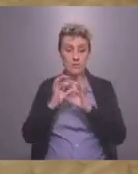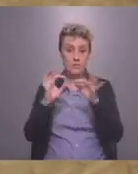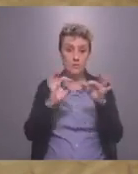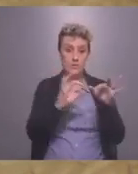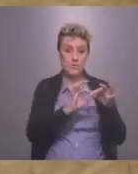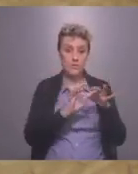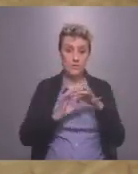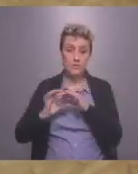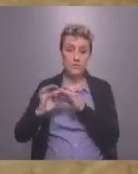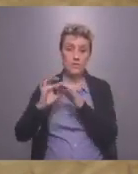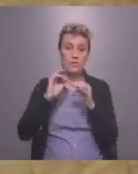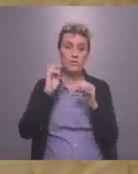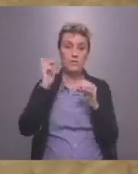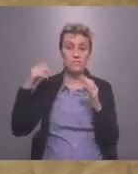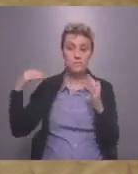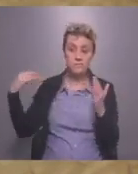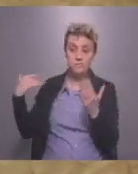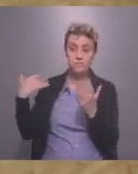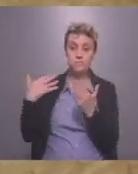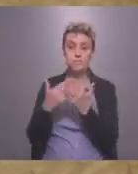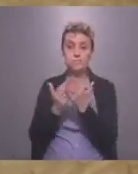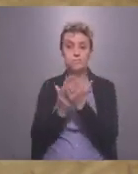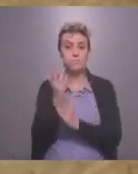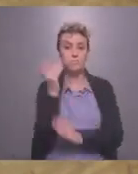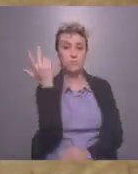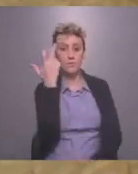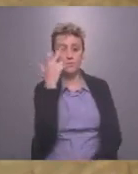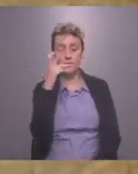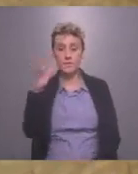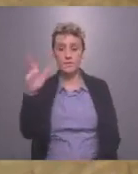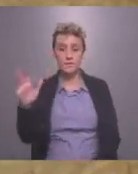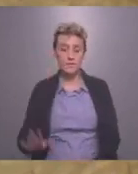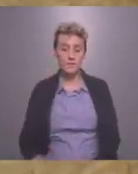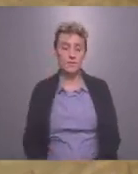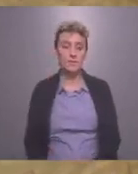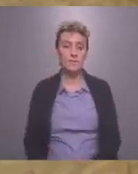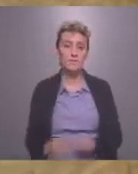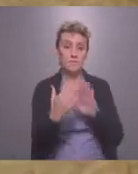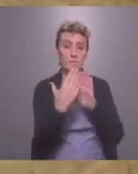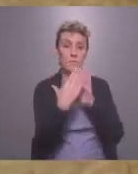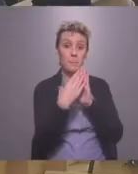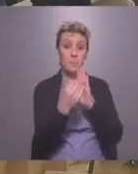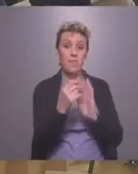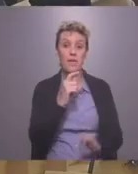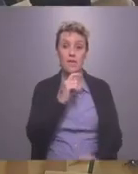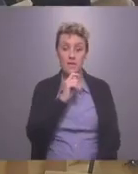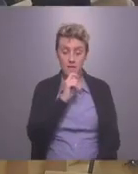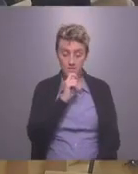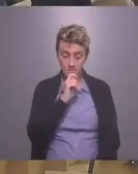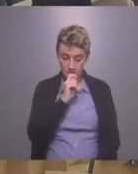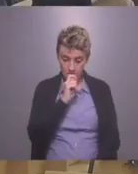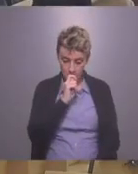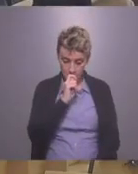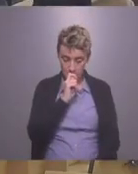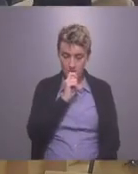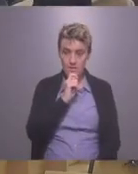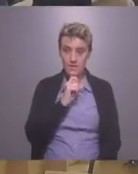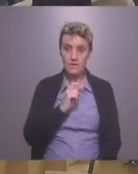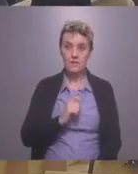Santo, por todos os séculos dos séculos.